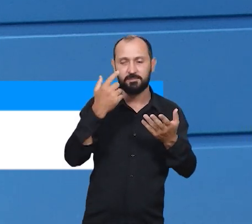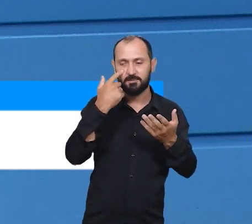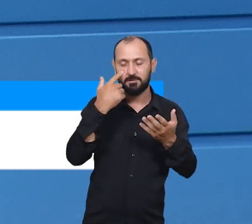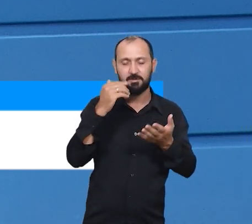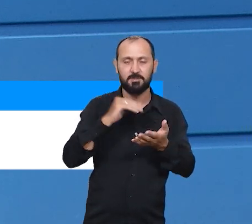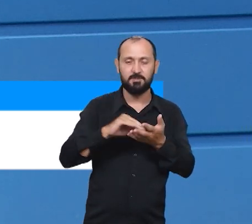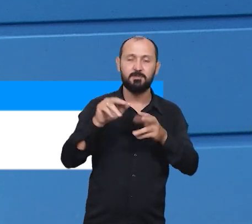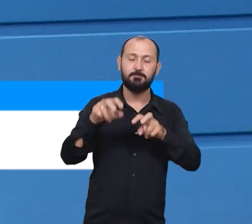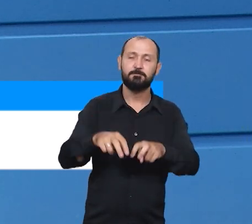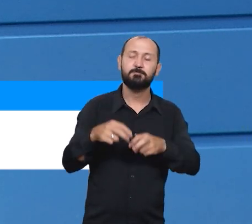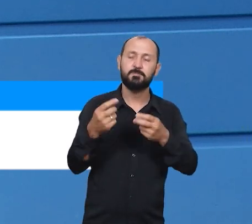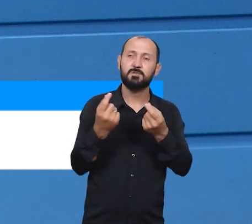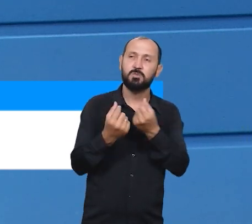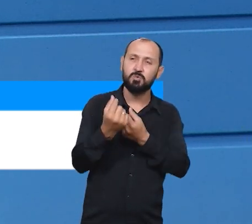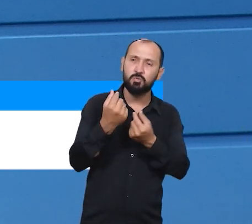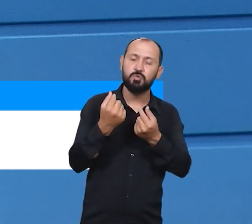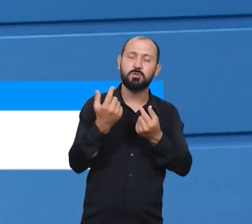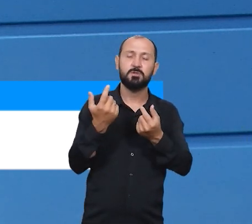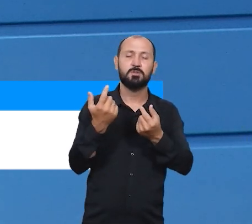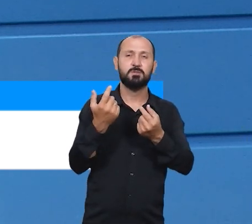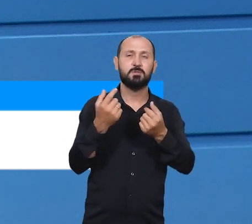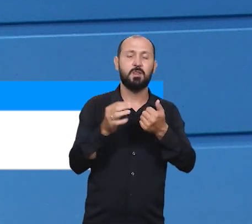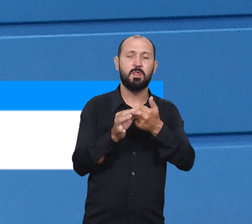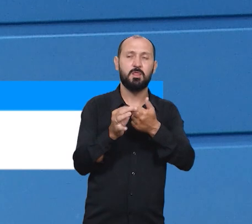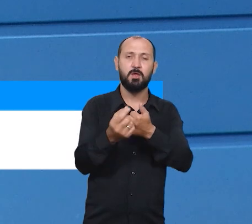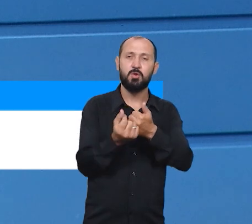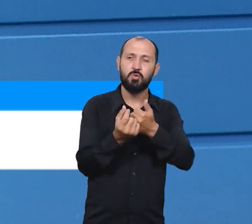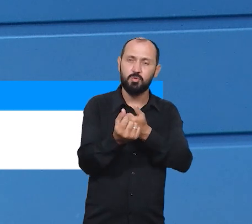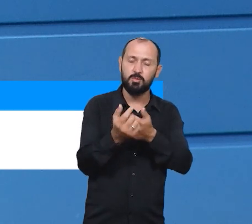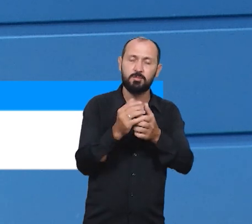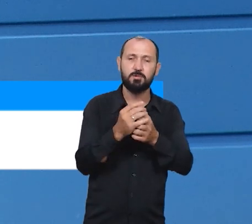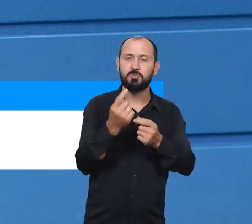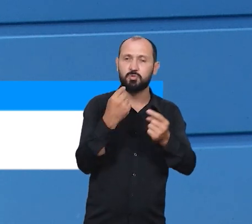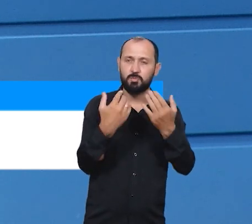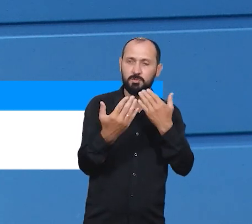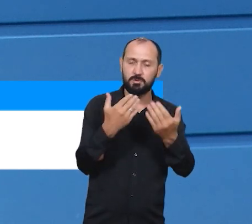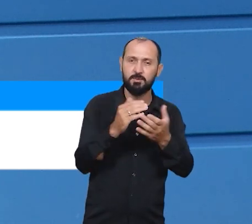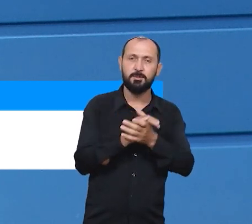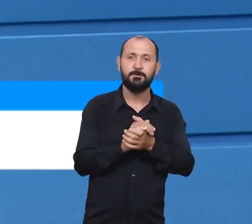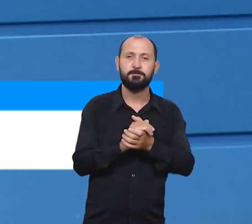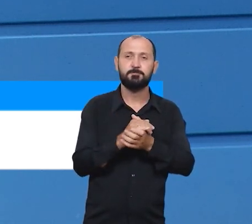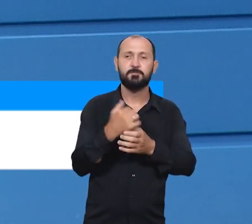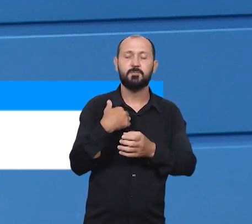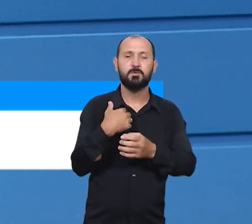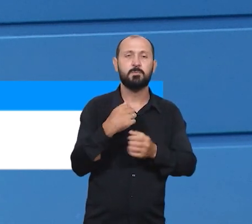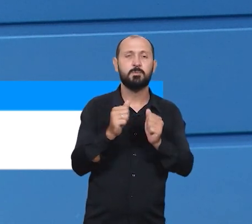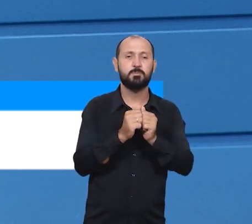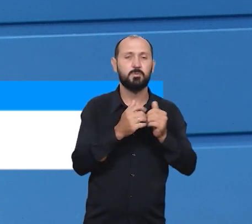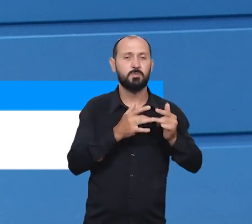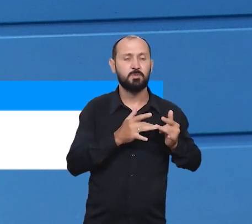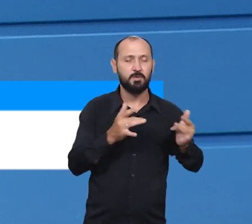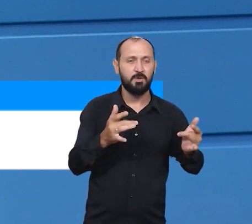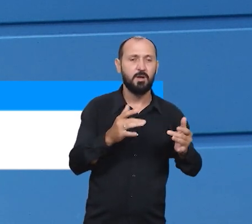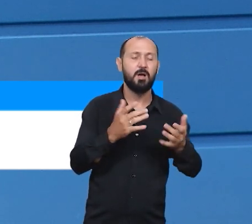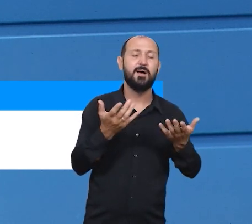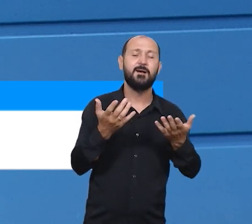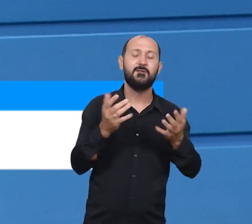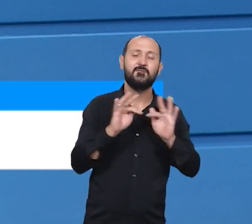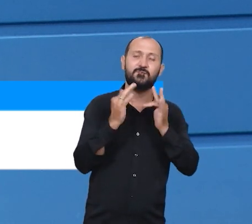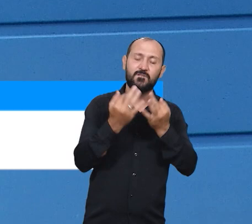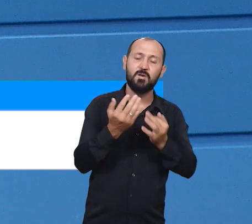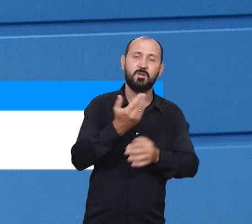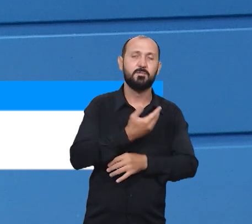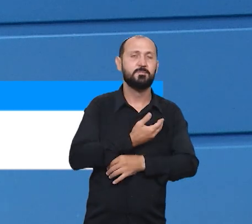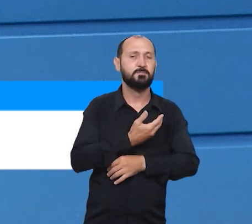da Cefaz, Tribunal de Contas, que a gente tinha um acesso muito bom, uma discussão muito boa. Fica aqui a minha solidariedade a toda